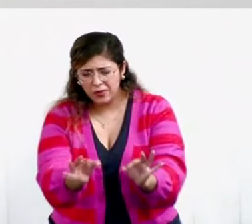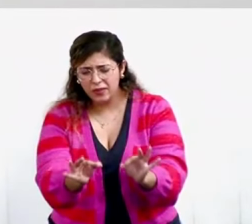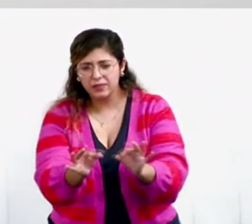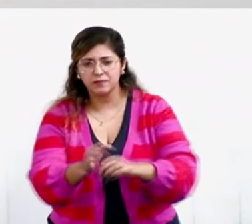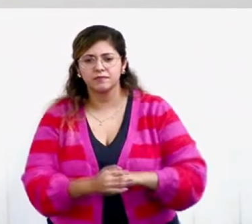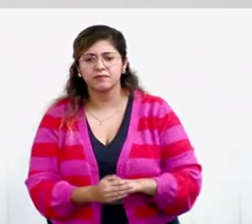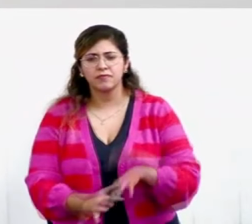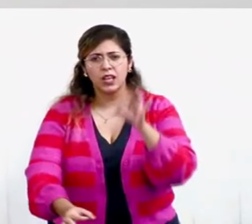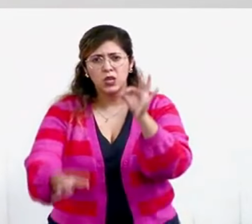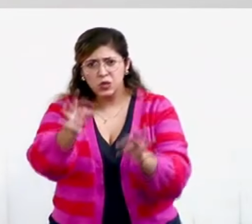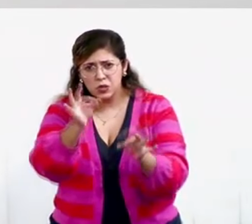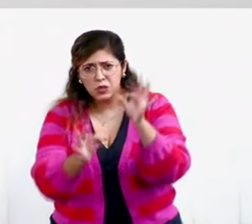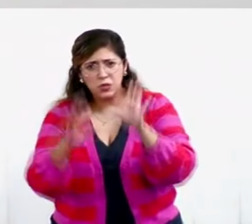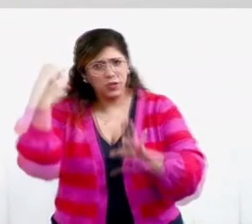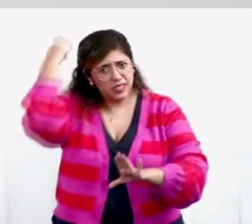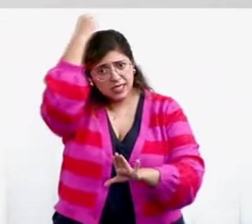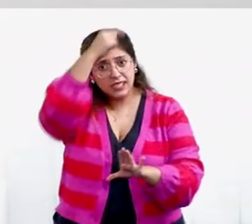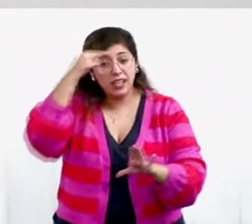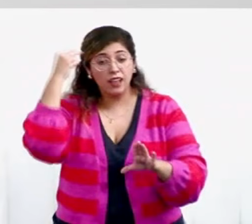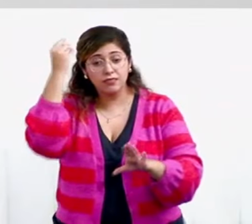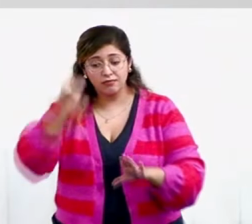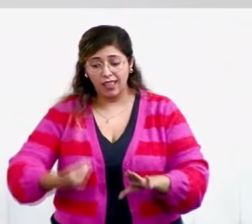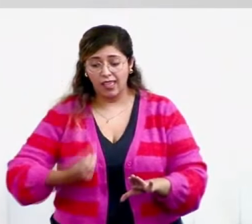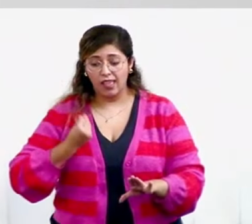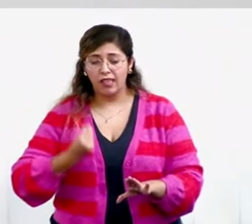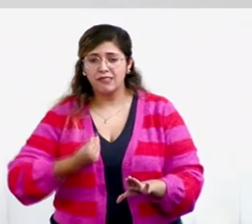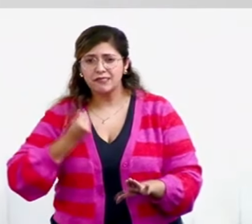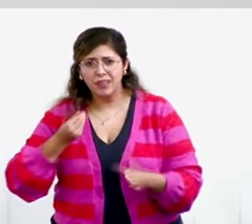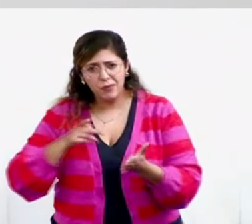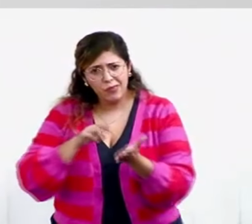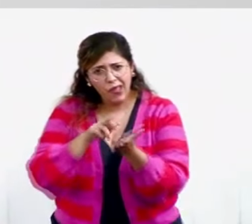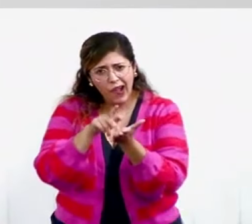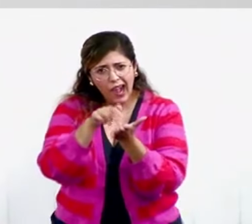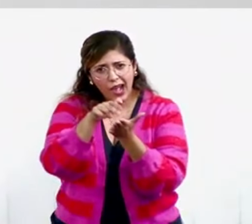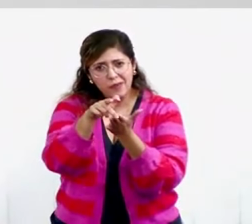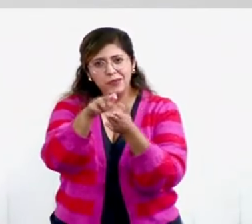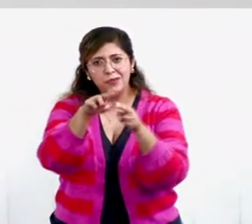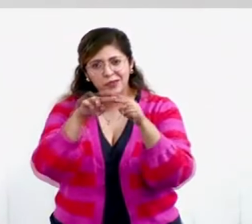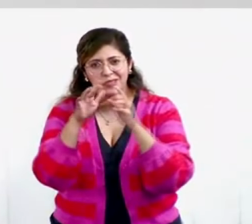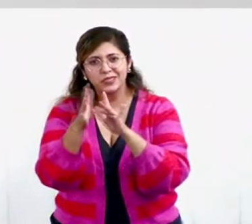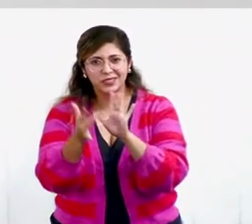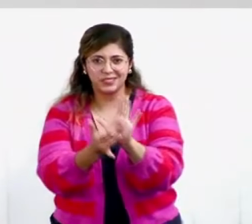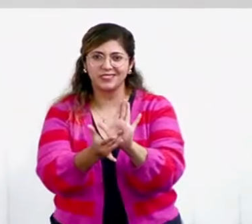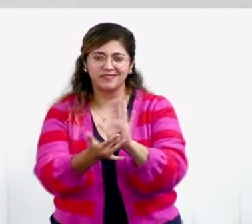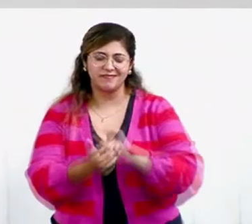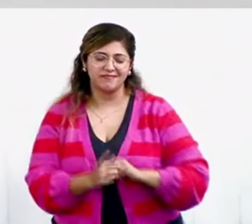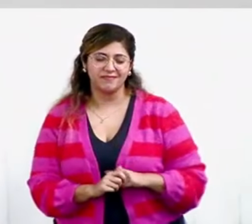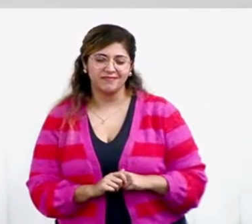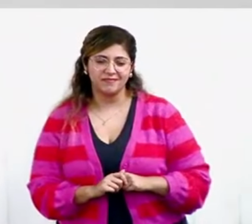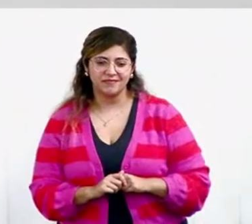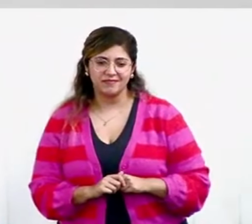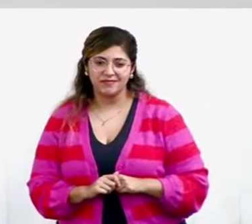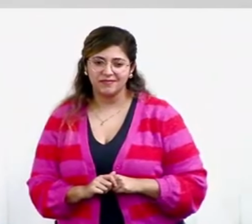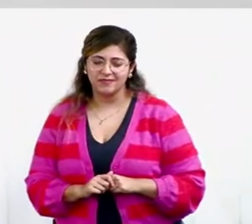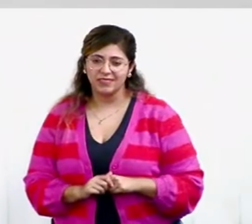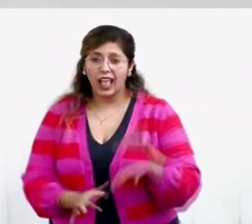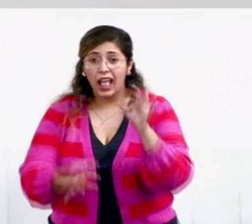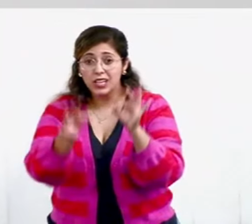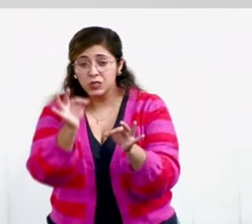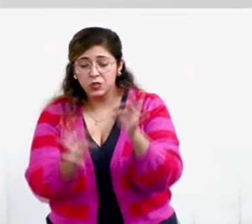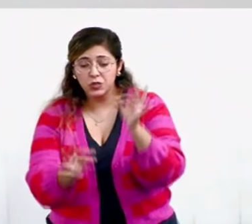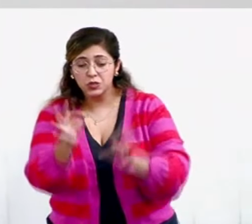justos e santos, para vivermos na pureza do caminho, que é o caminho de Cristo. A justiça, queridos,